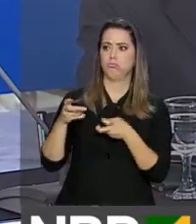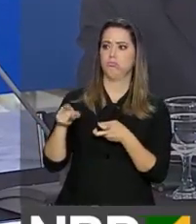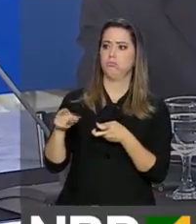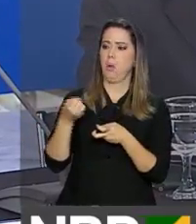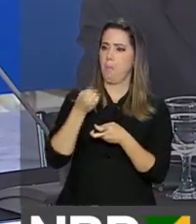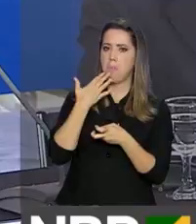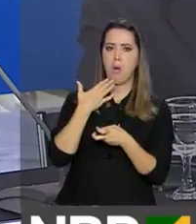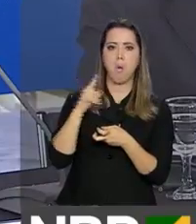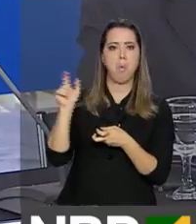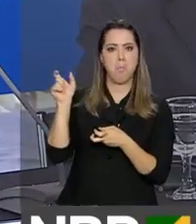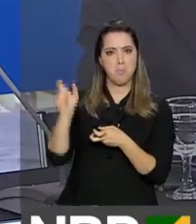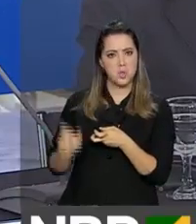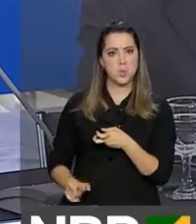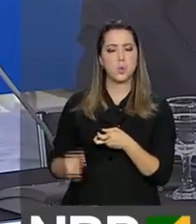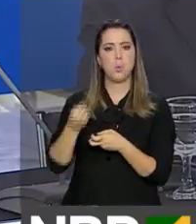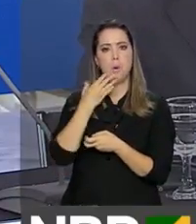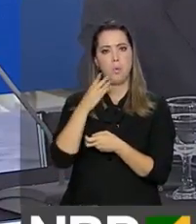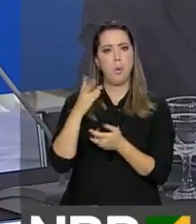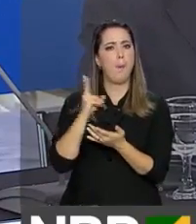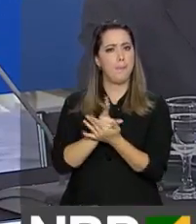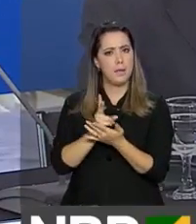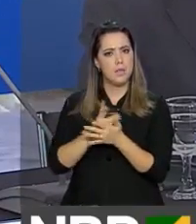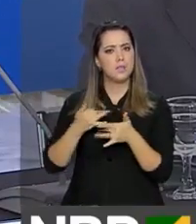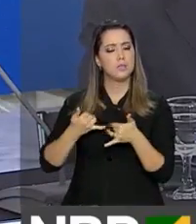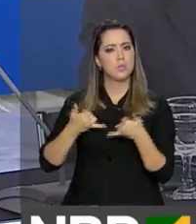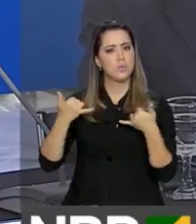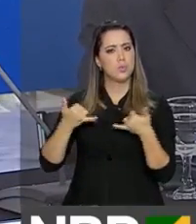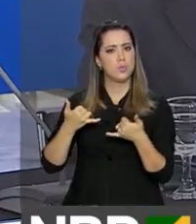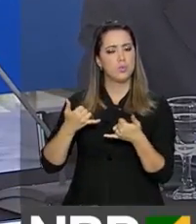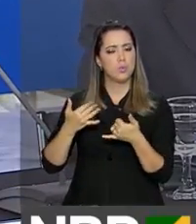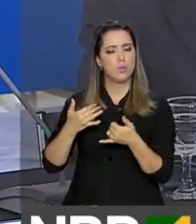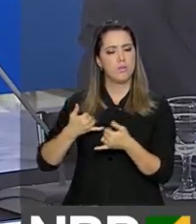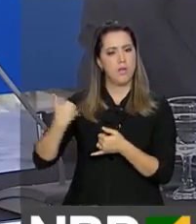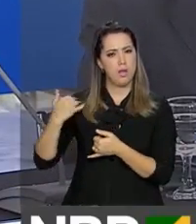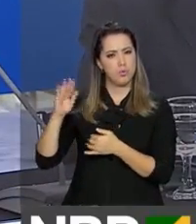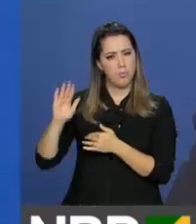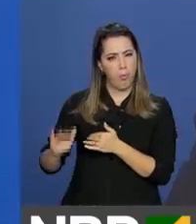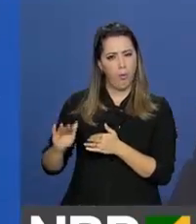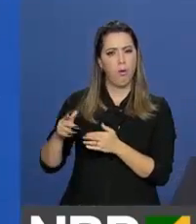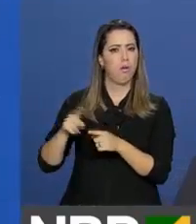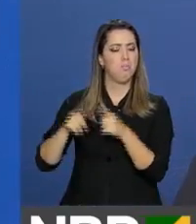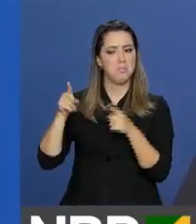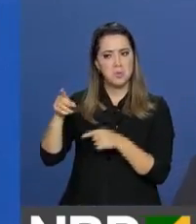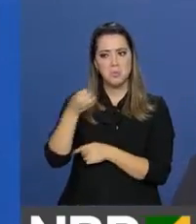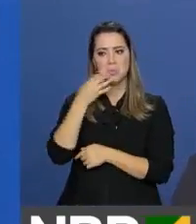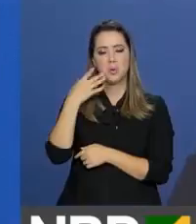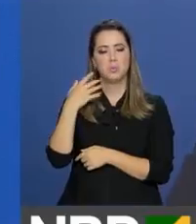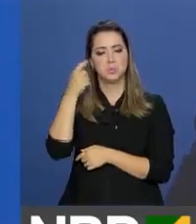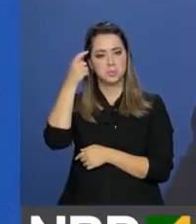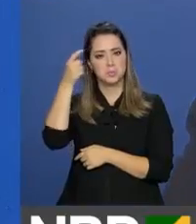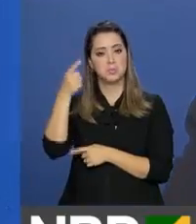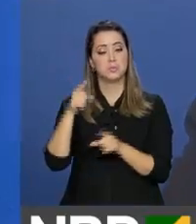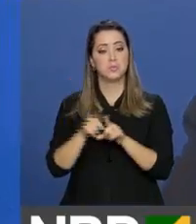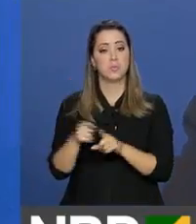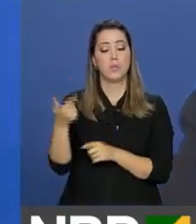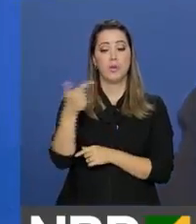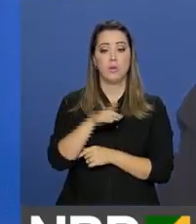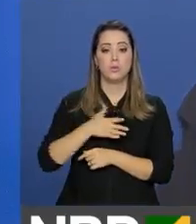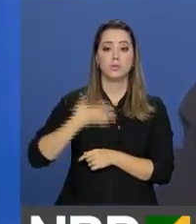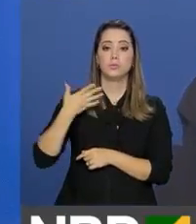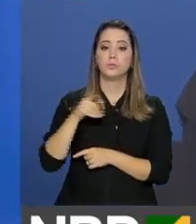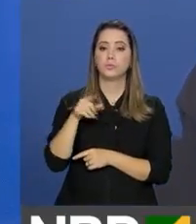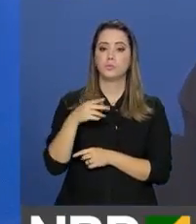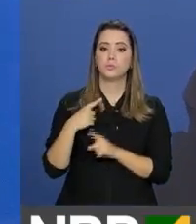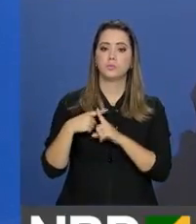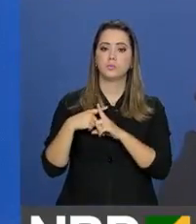surpreendi positivamente. E desta surpresa positiva inaugural, inicial, outras tantas surpresas positivas